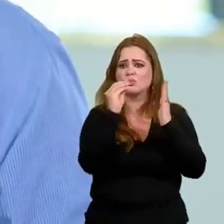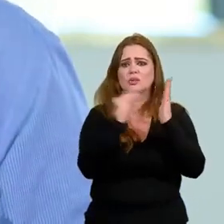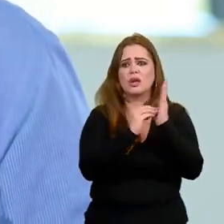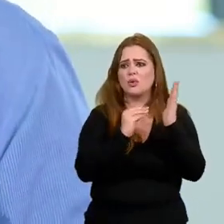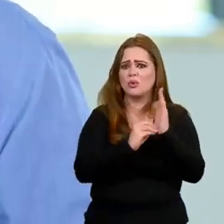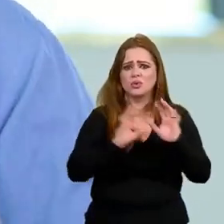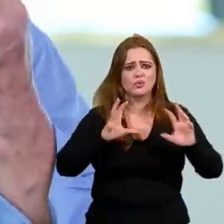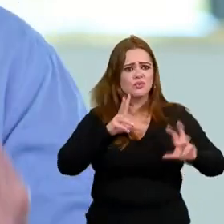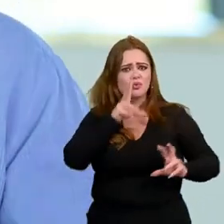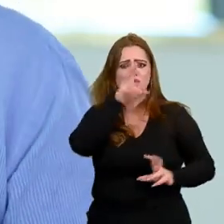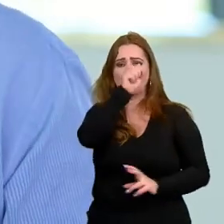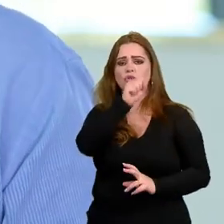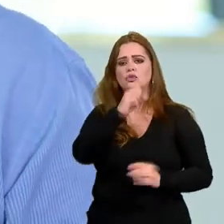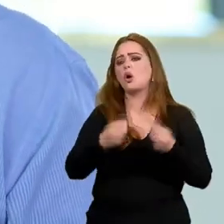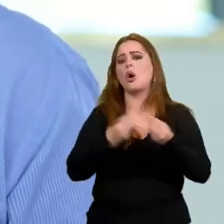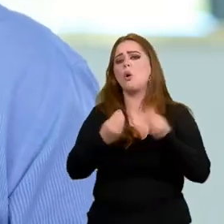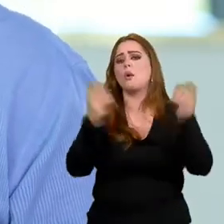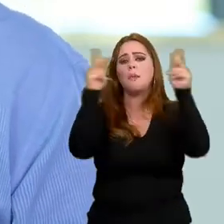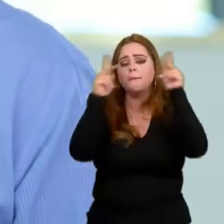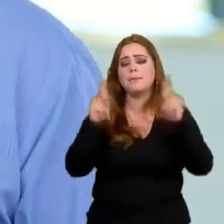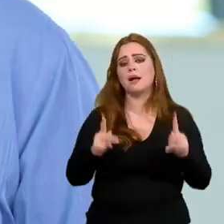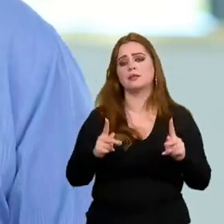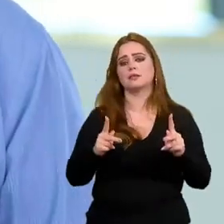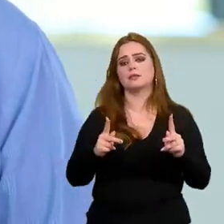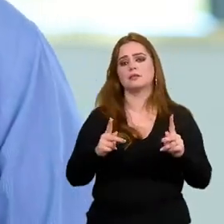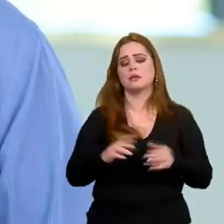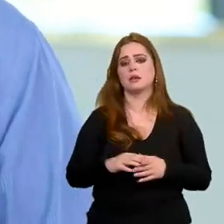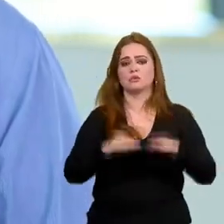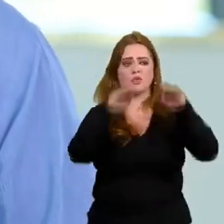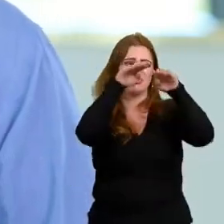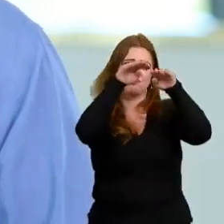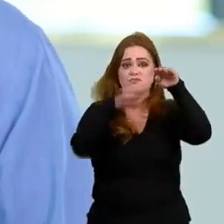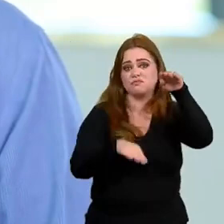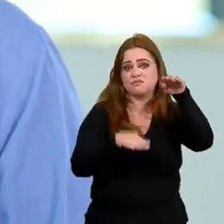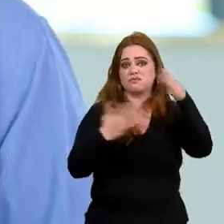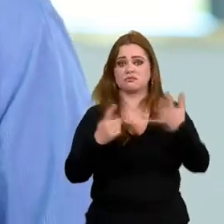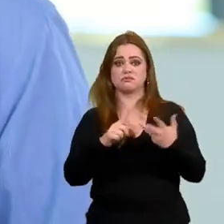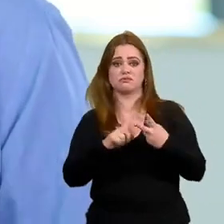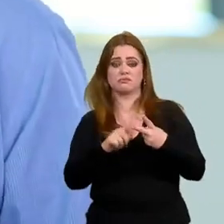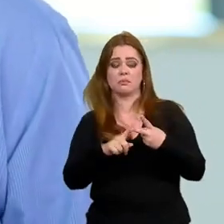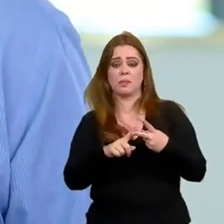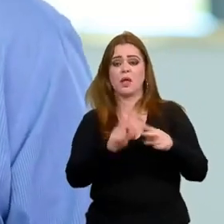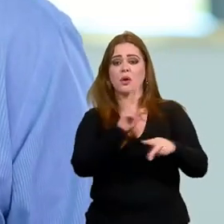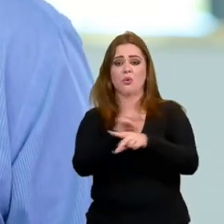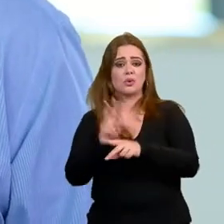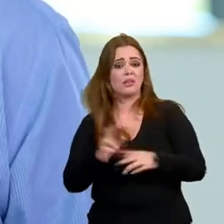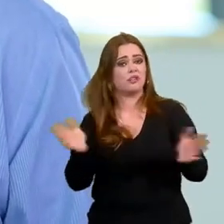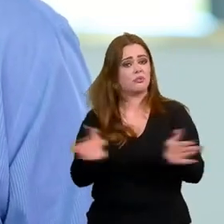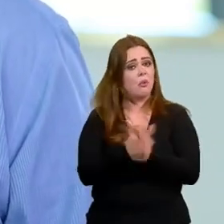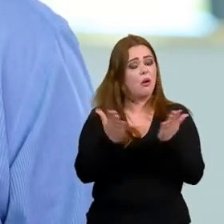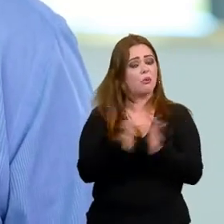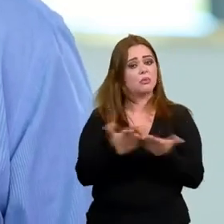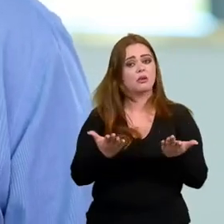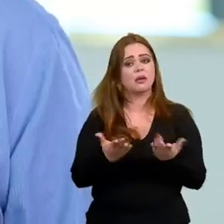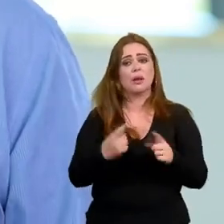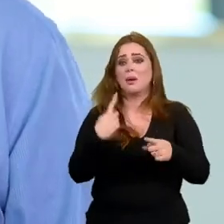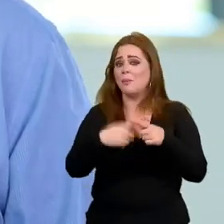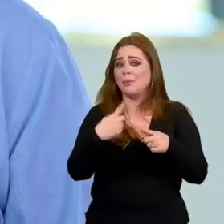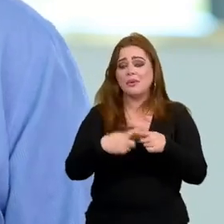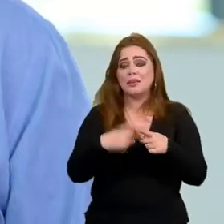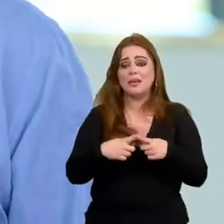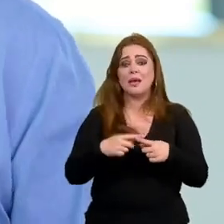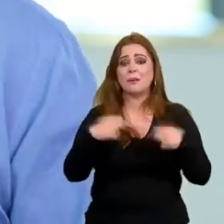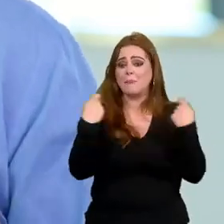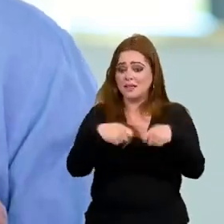paz, como a questão da desigualdade, como a questão de cuidar dos pobres. Porque é exatamente isso que nós temos que fazer. Nós